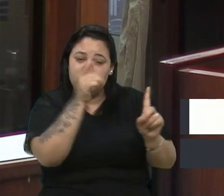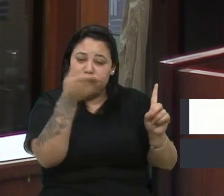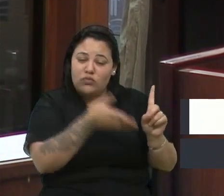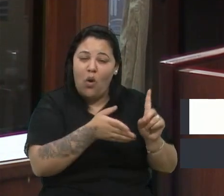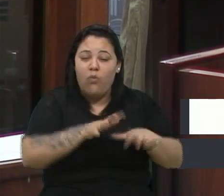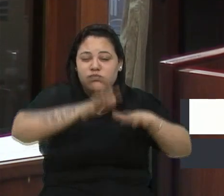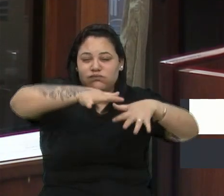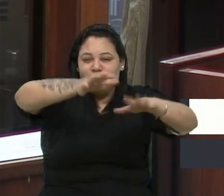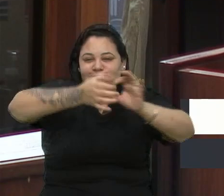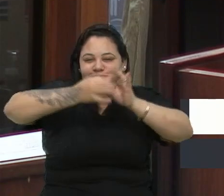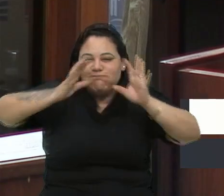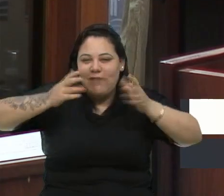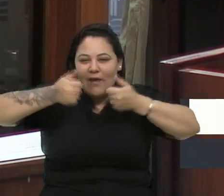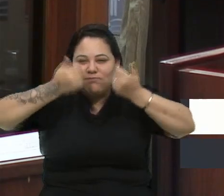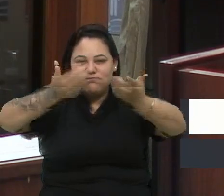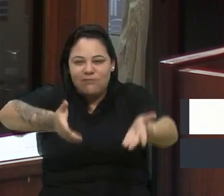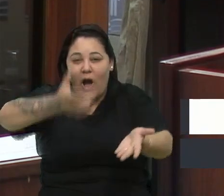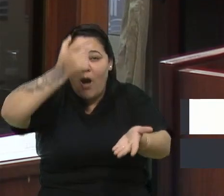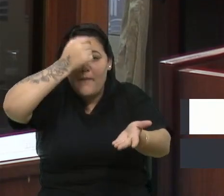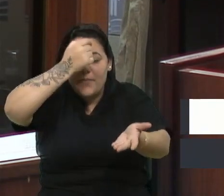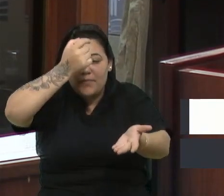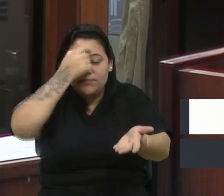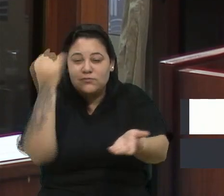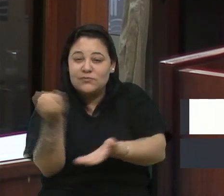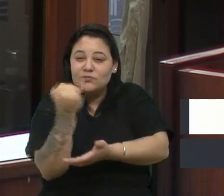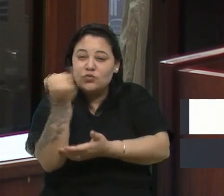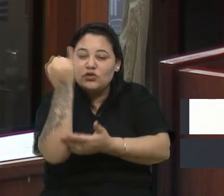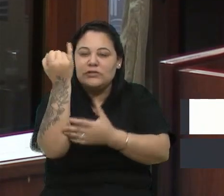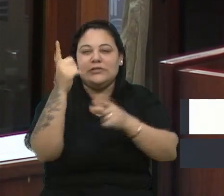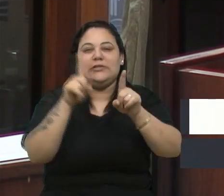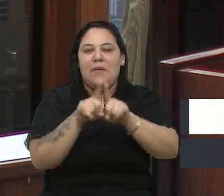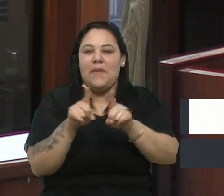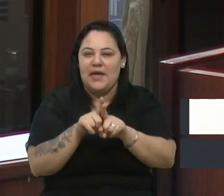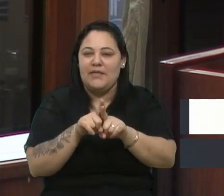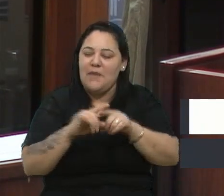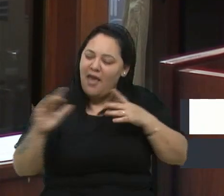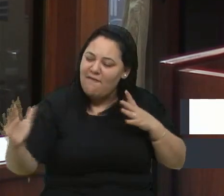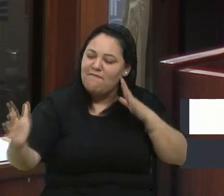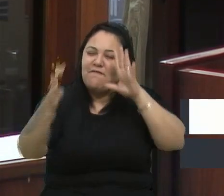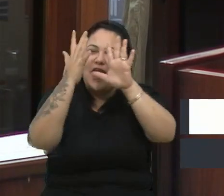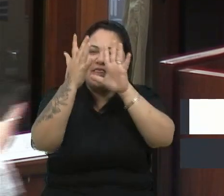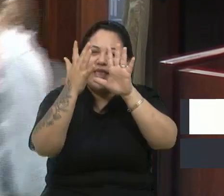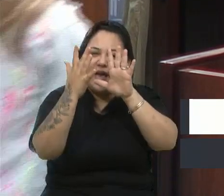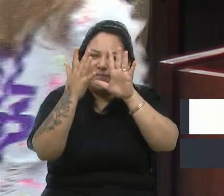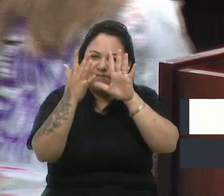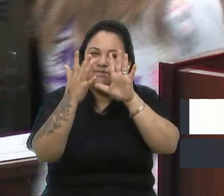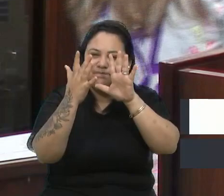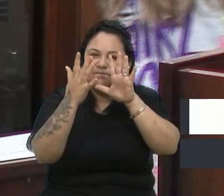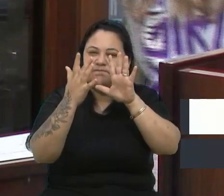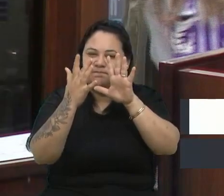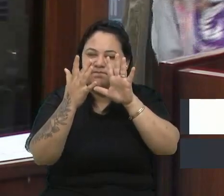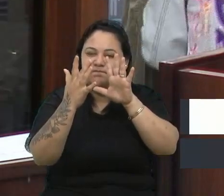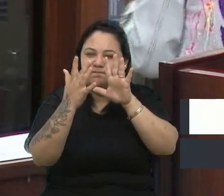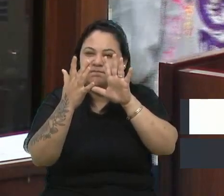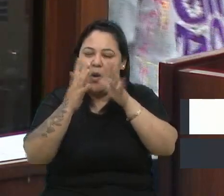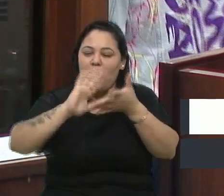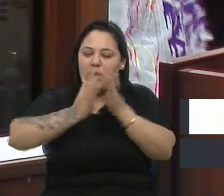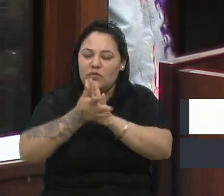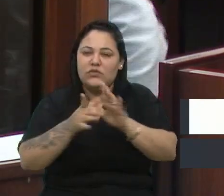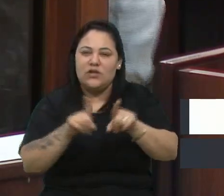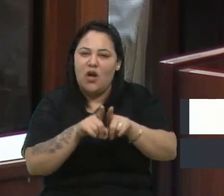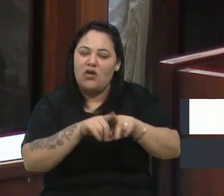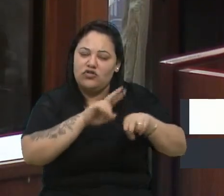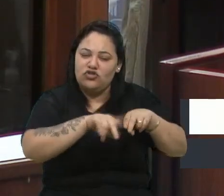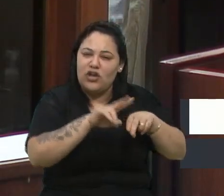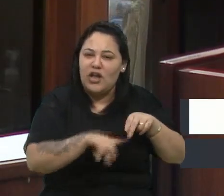é conscientizar a população sobre a importância do combate à homofobia para a construção de uma sociedade